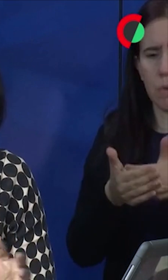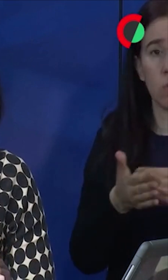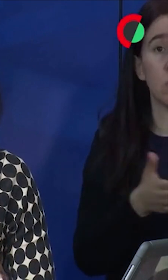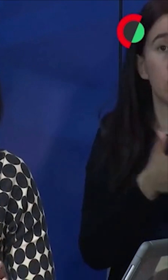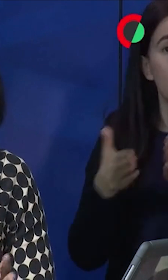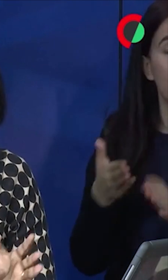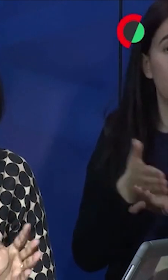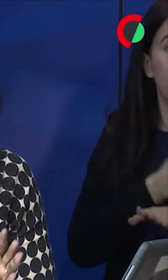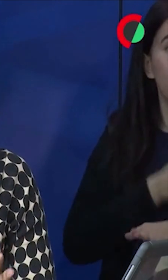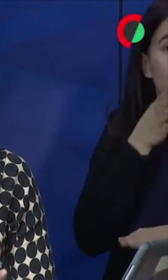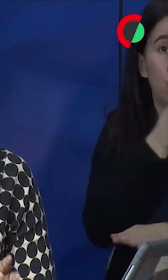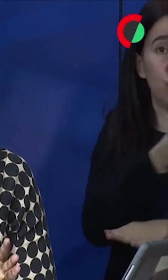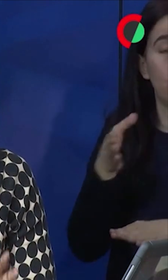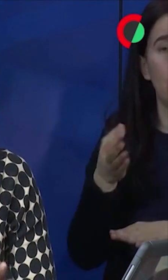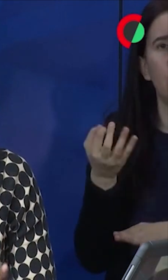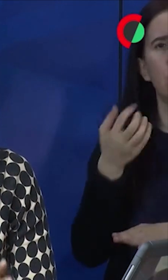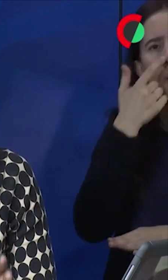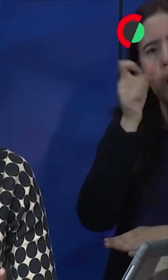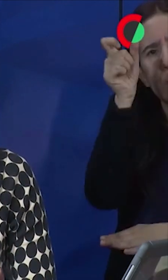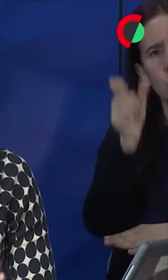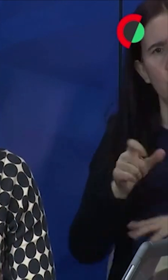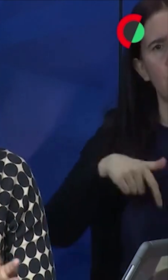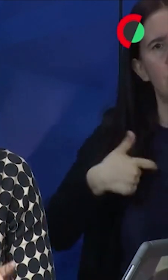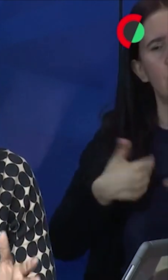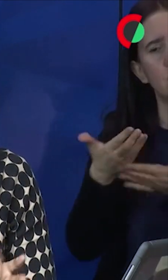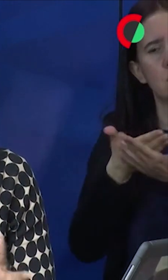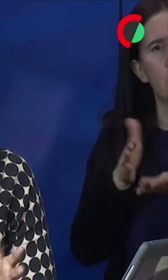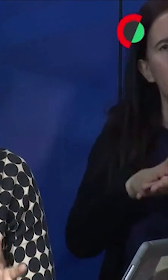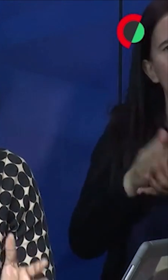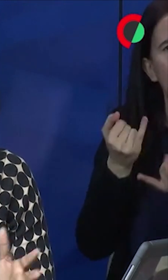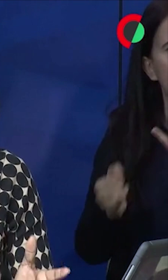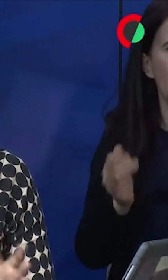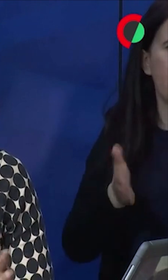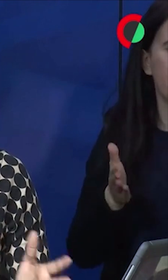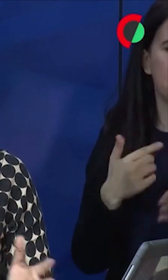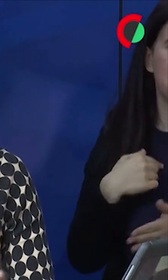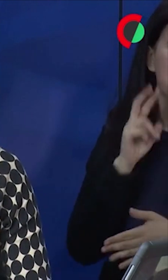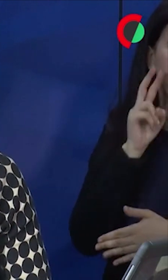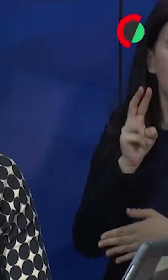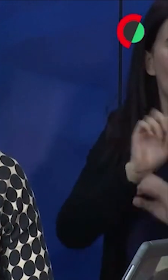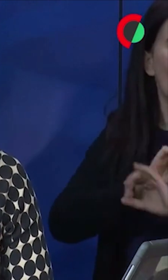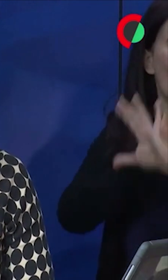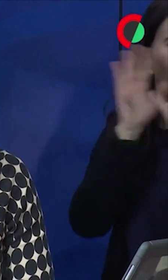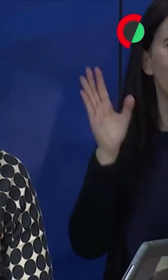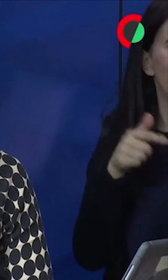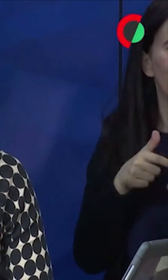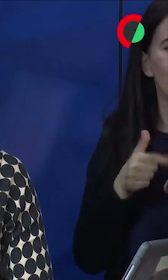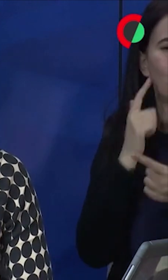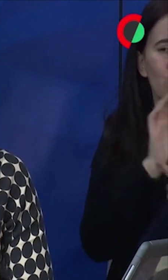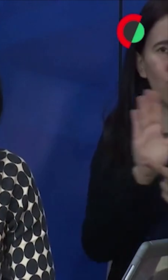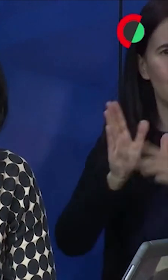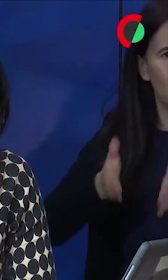lado, como eu já disse, não é preciso que a pessoa faça ela própria prova de correr perigo, parece-me óbvio e não necessita